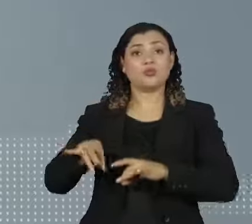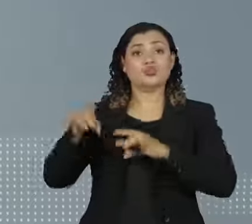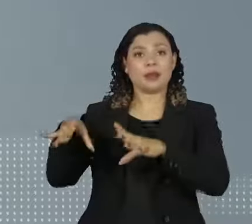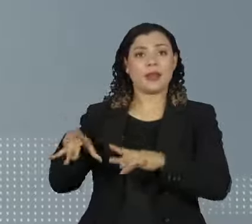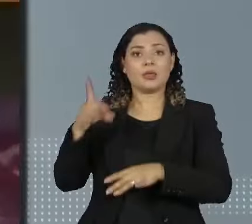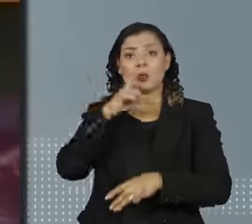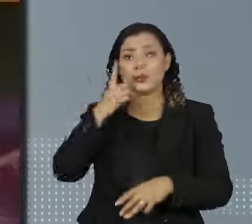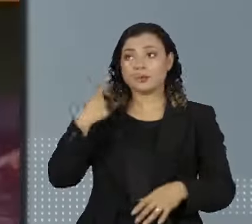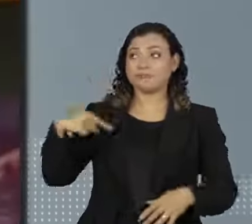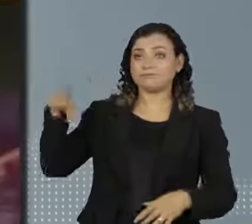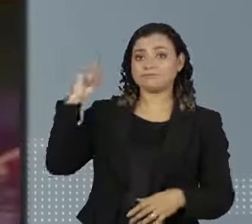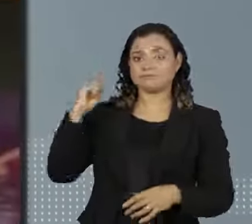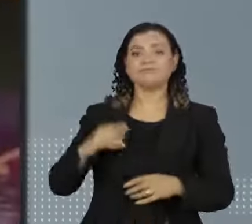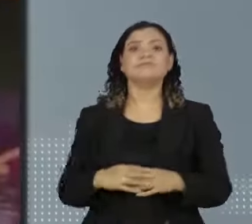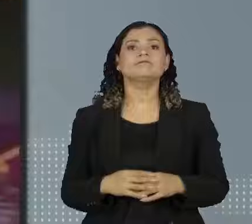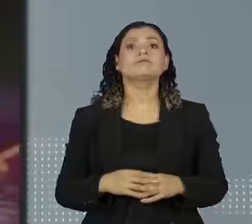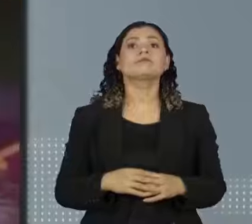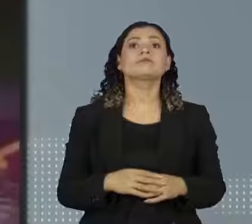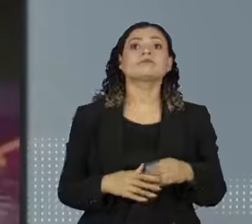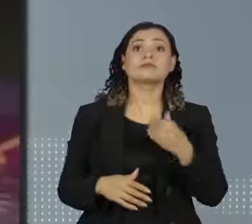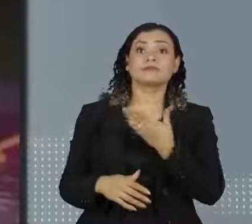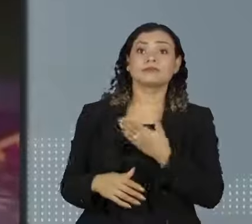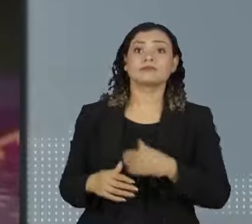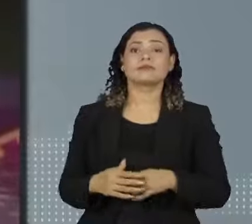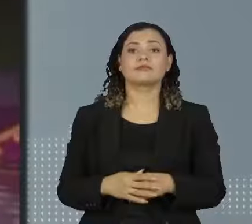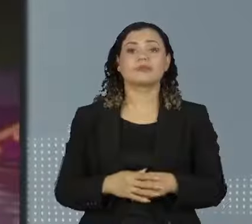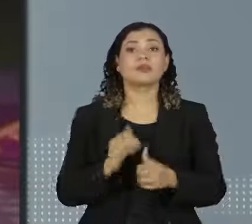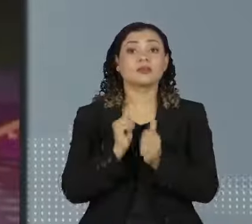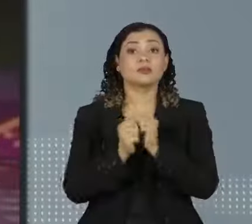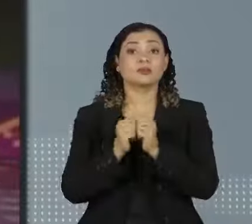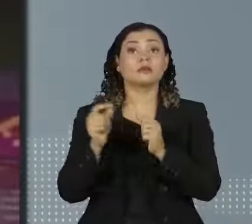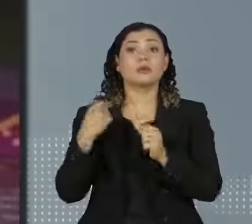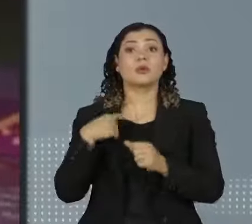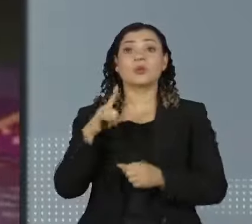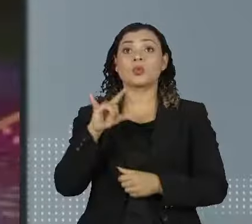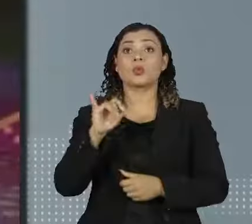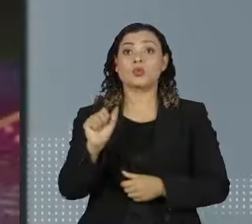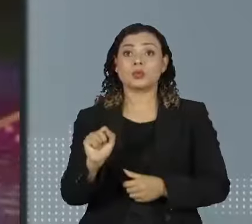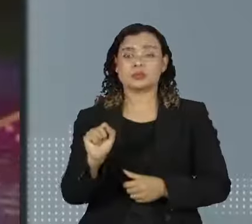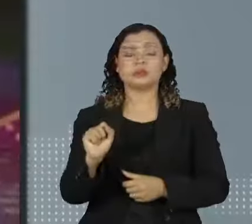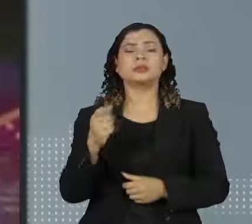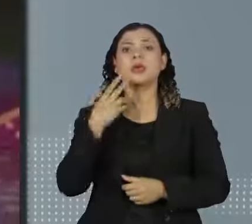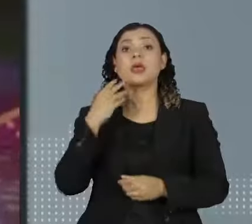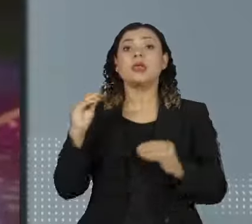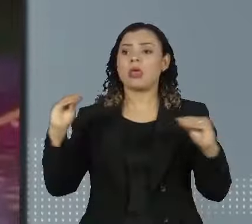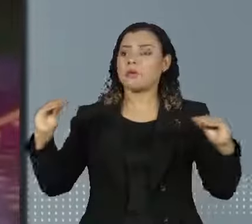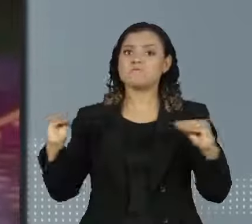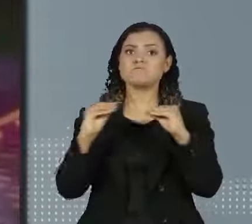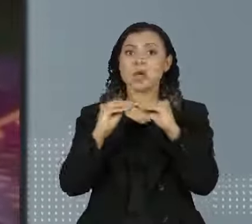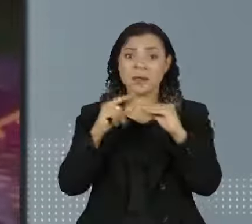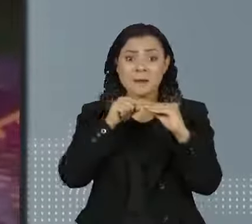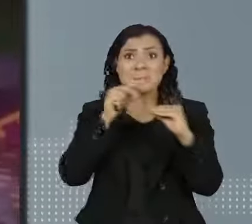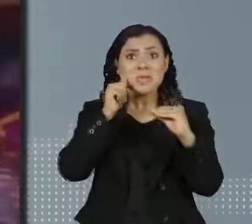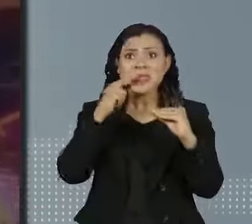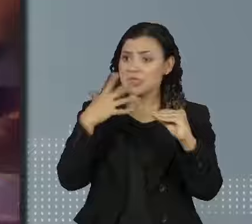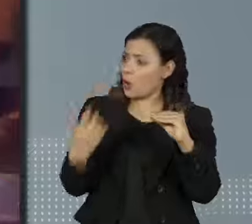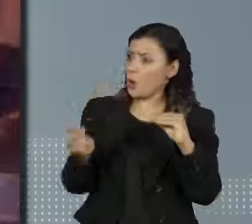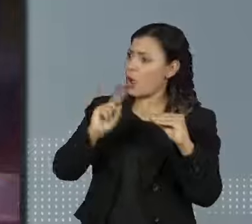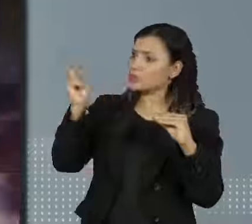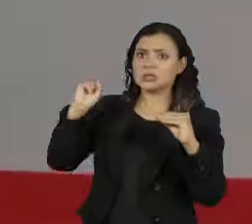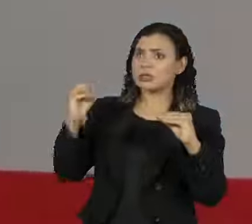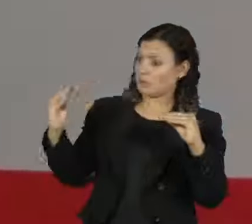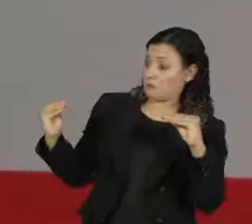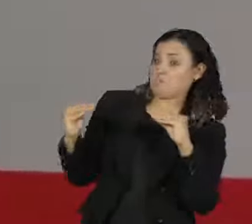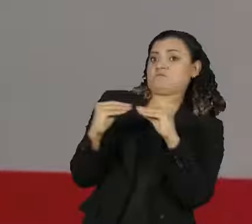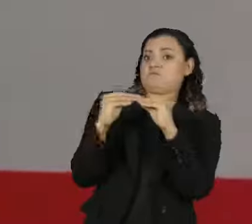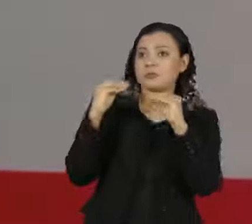no último domingo o presidente da federação espanhola de futebol Luiz rubialis beijou sem consentimento a